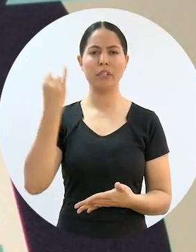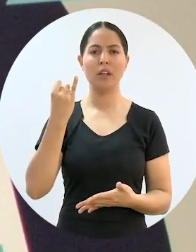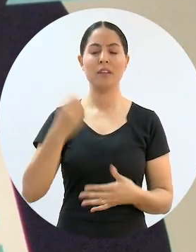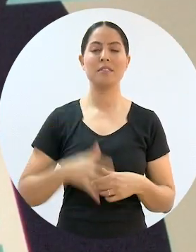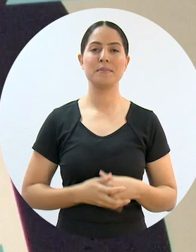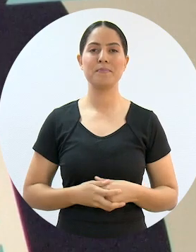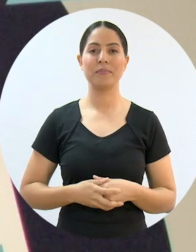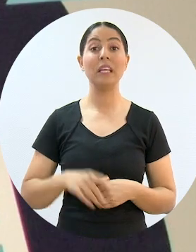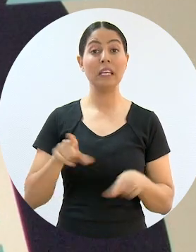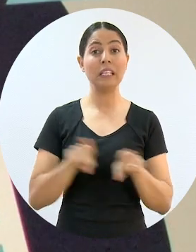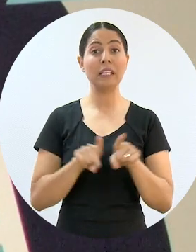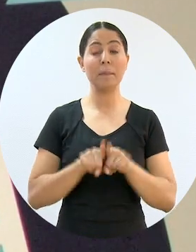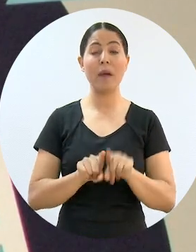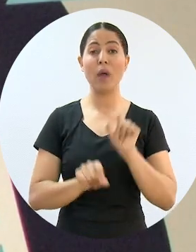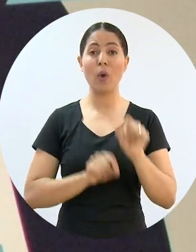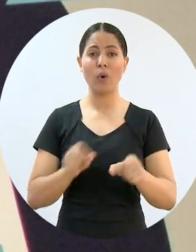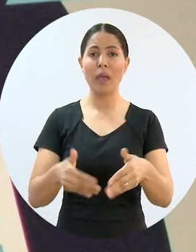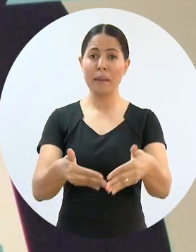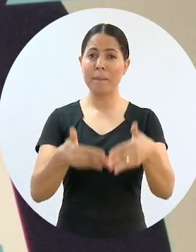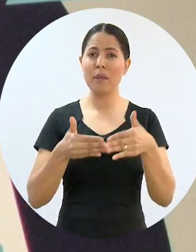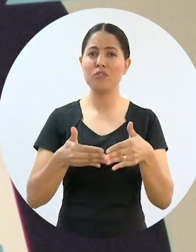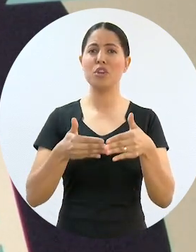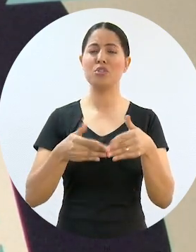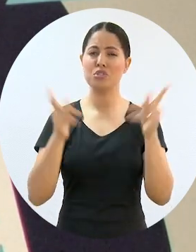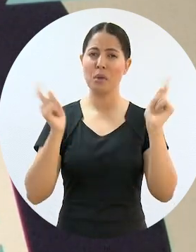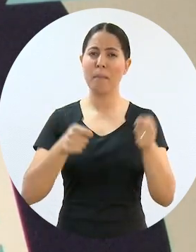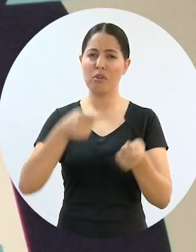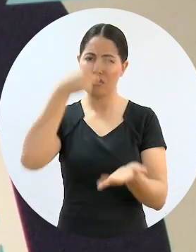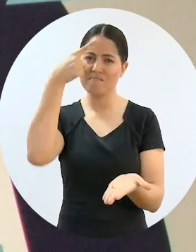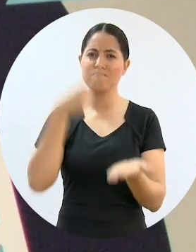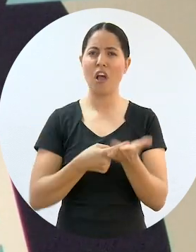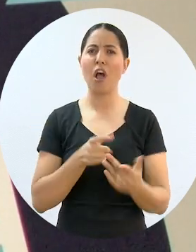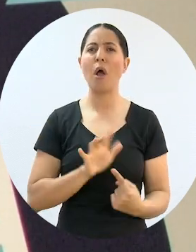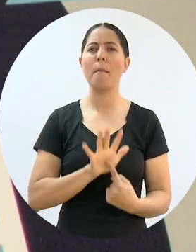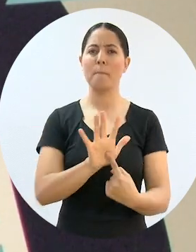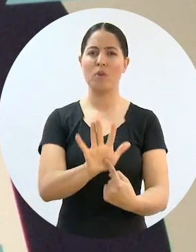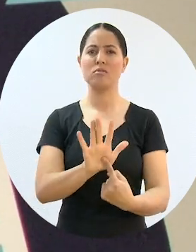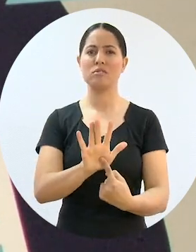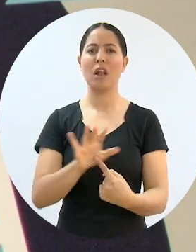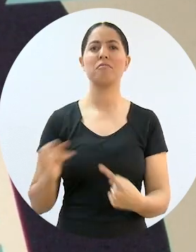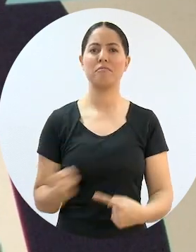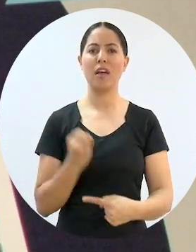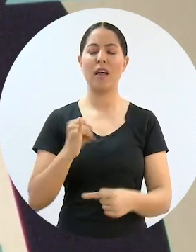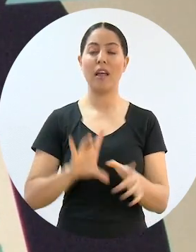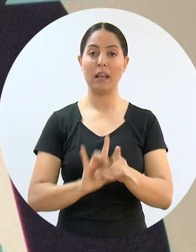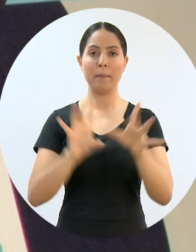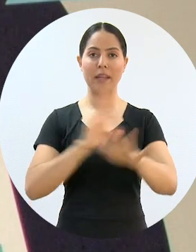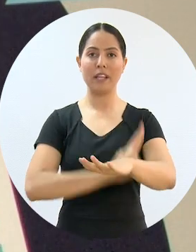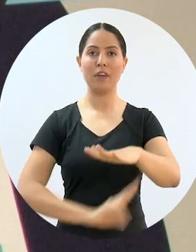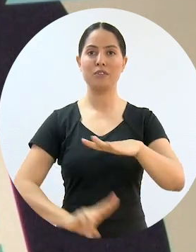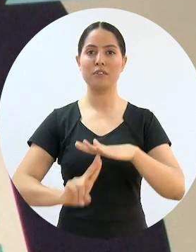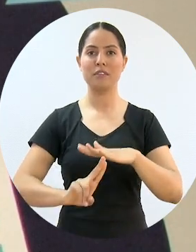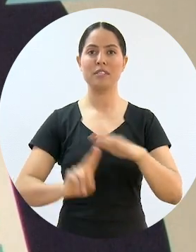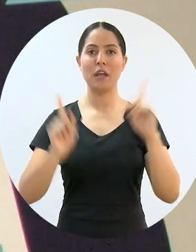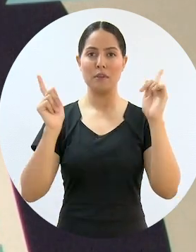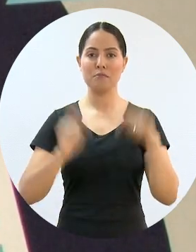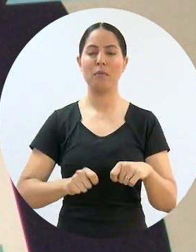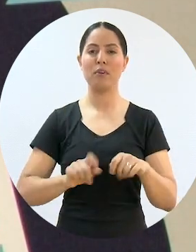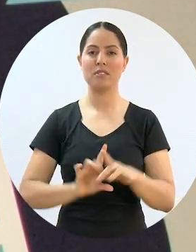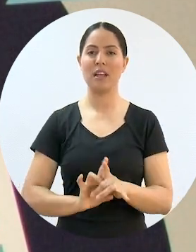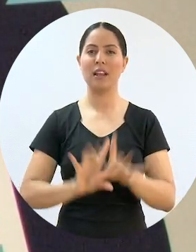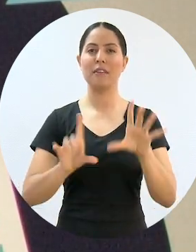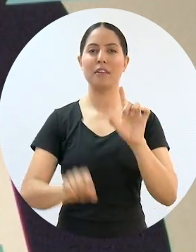encaminhamentos que possa cada vez mais ratificar a importância e a necessidade da autonomia universitária no Brasil, para